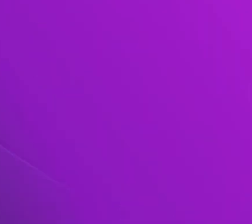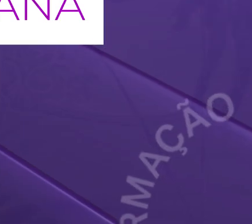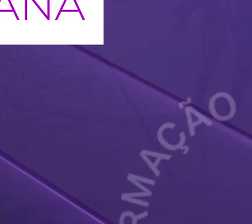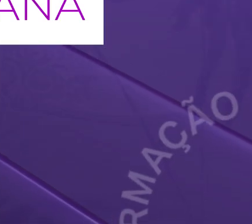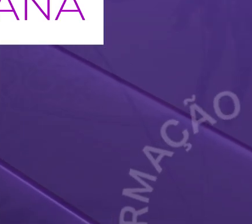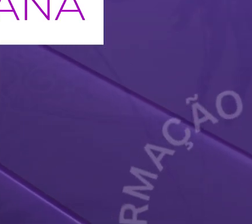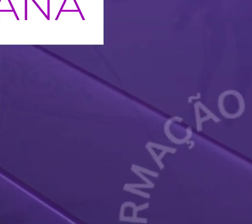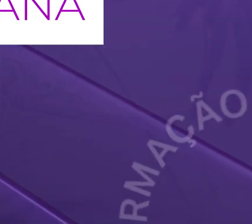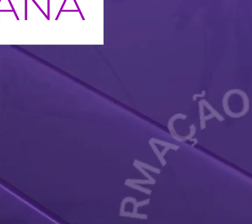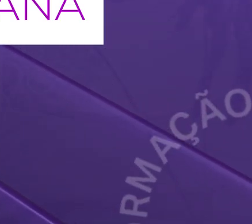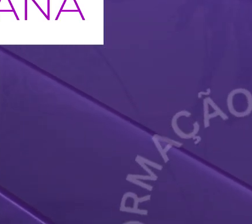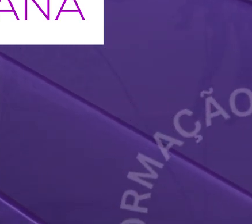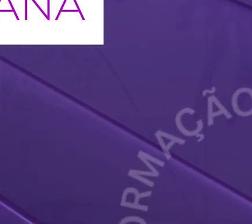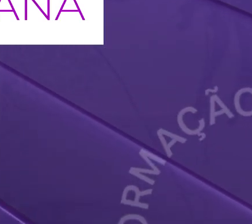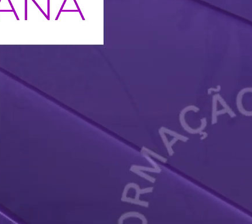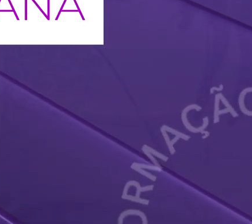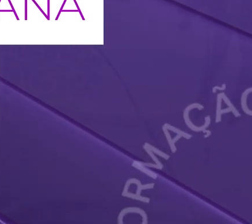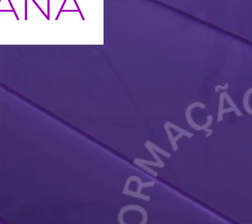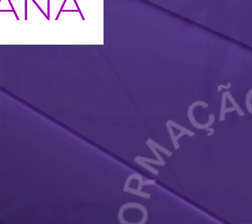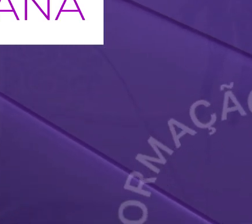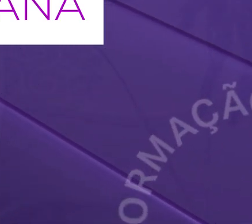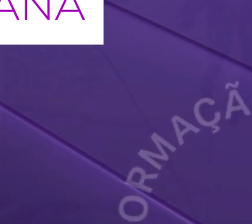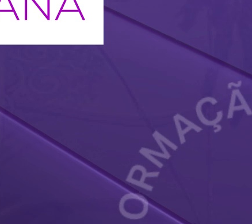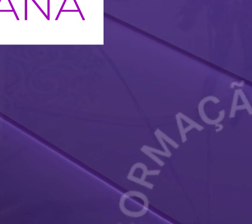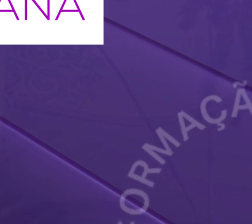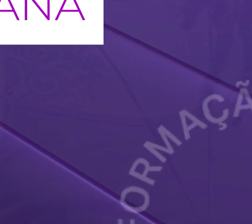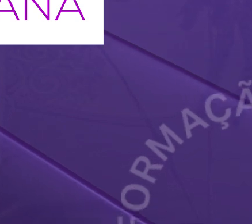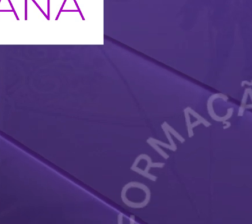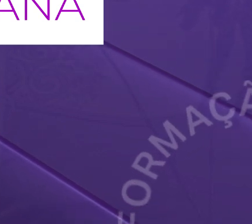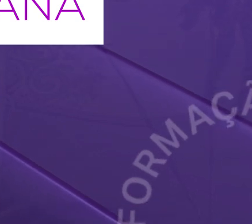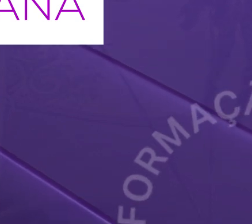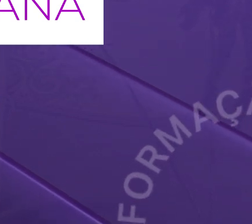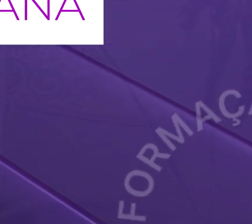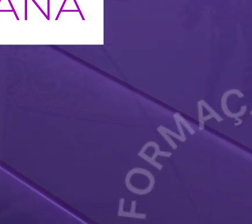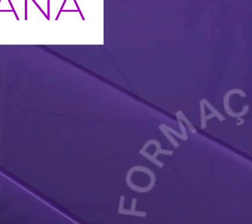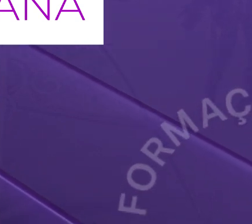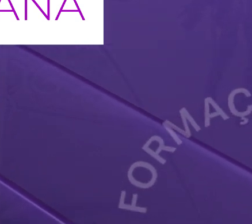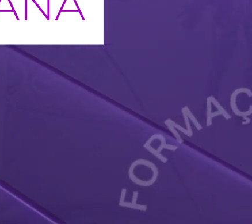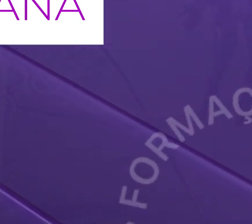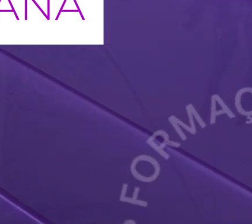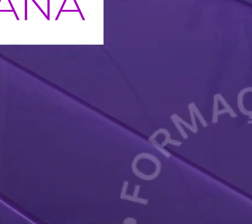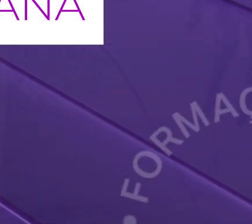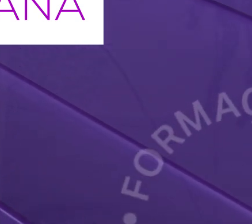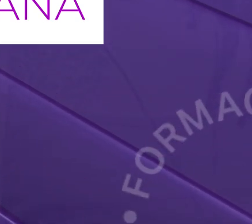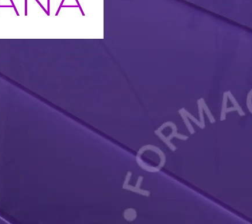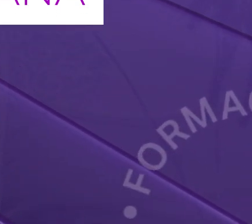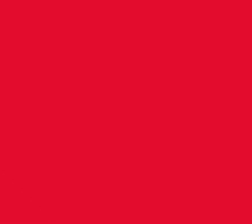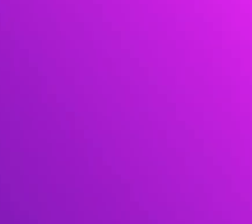Fique com o TV Elas por Elas Formação, que semana que vem tem mais.